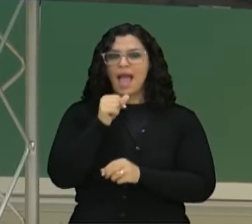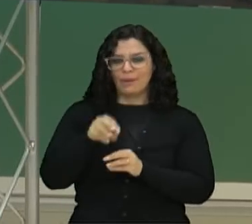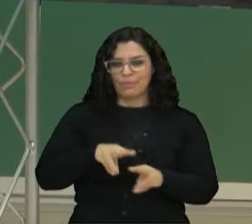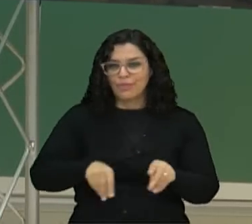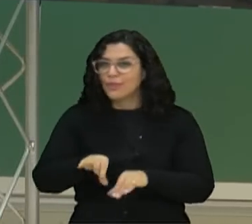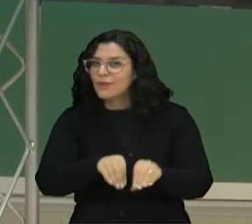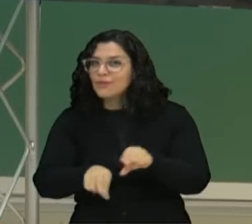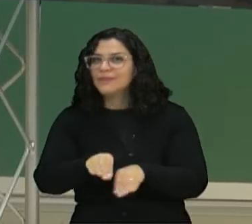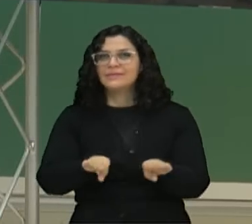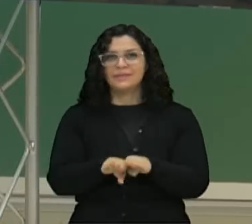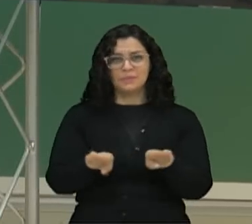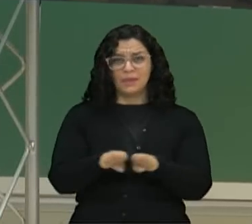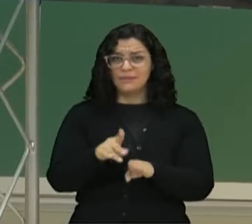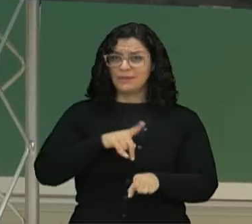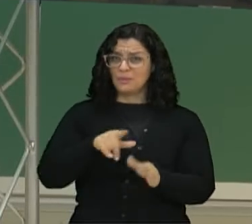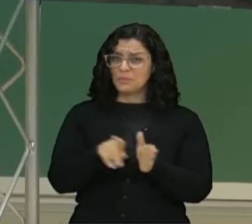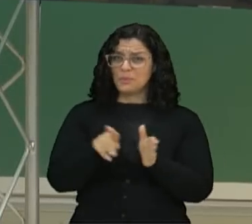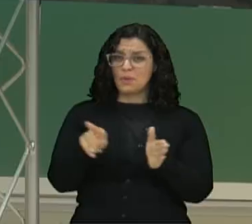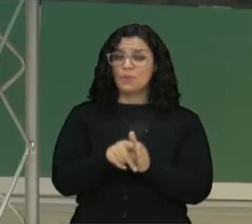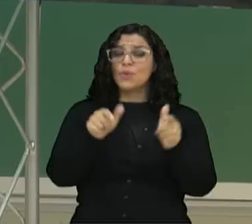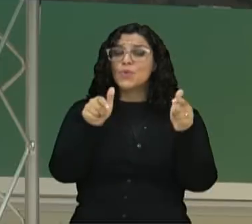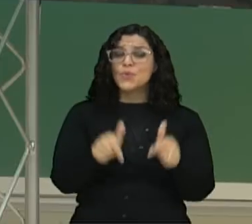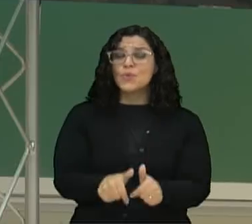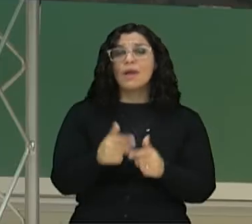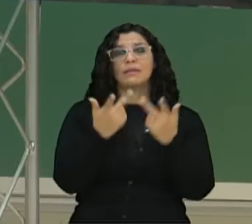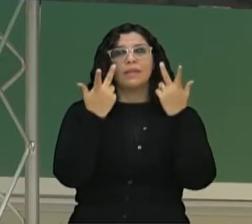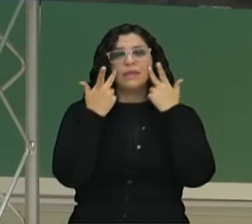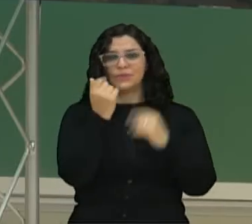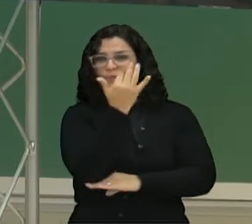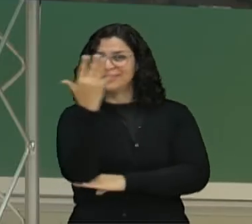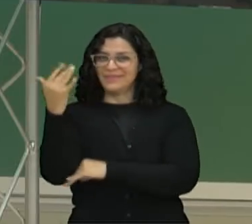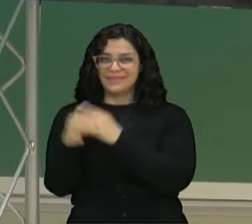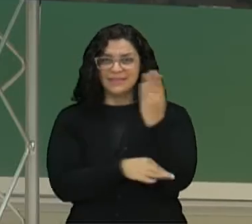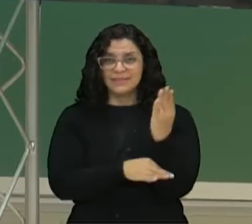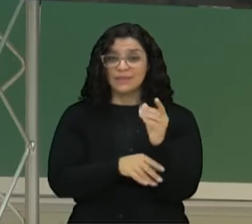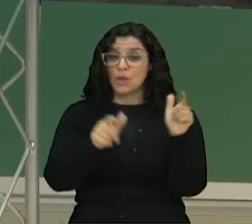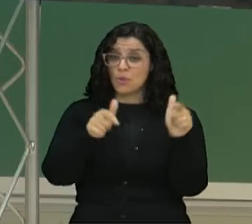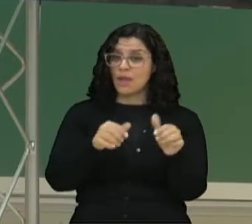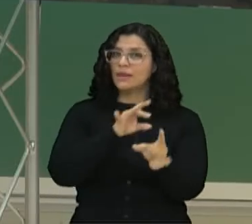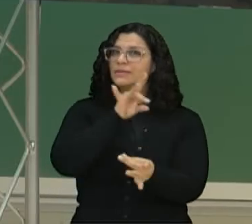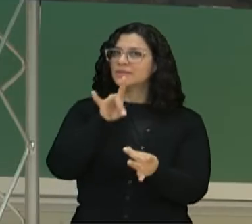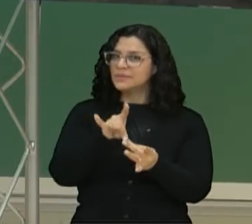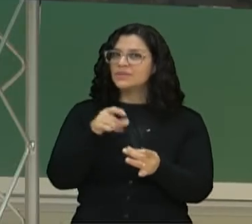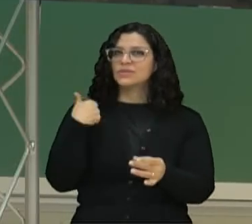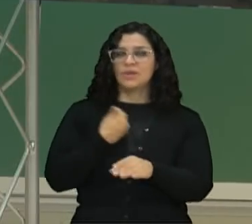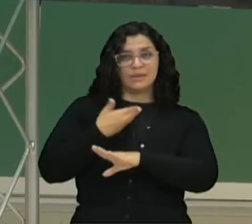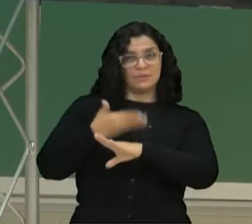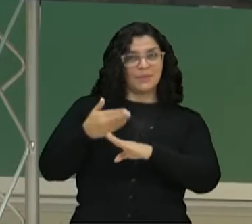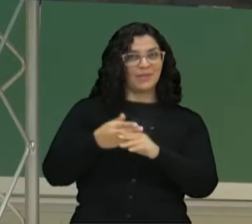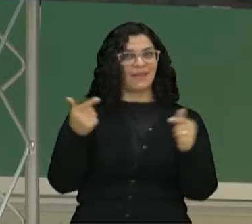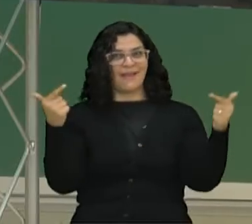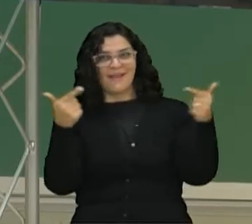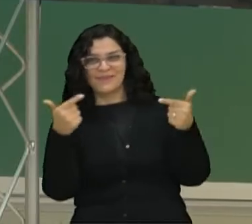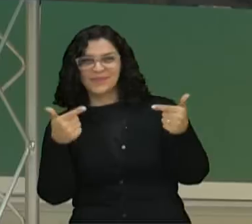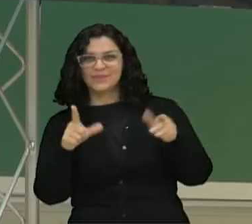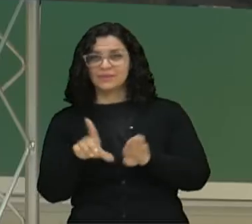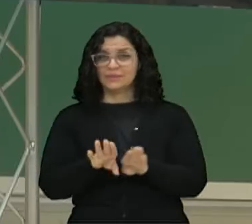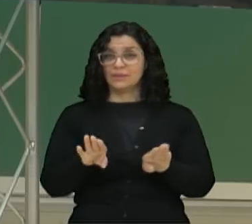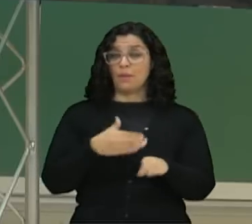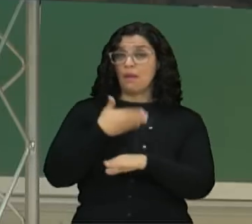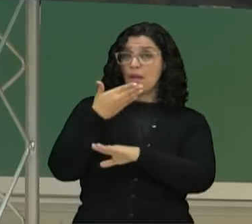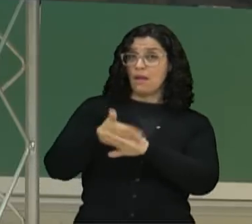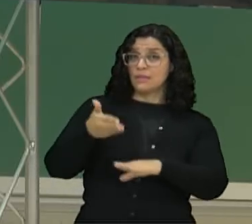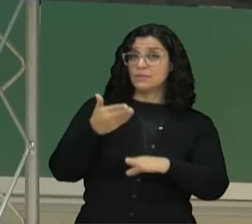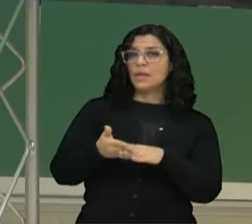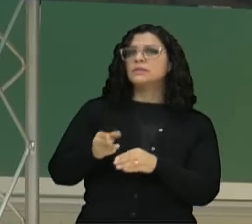onde existem reservas naturais, onde existe um ambiente propício, né, para essas aventuras. Já as